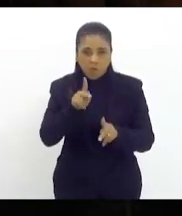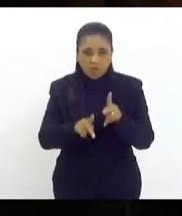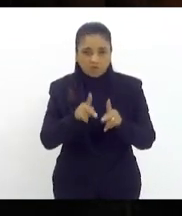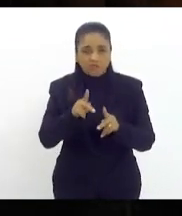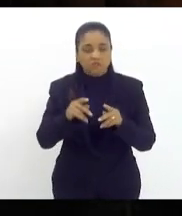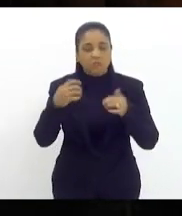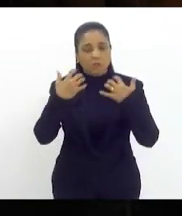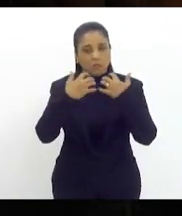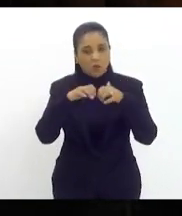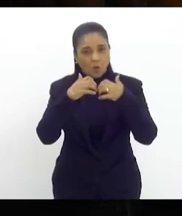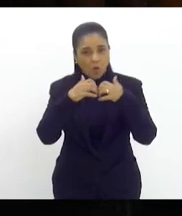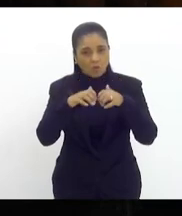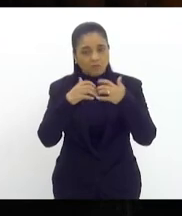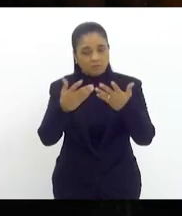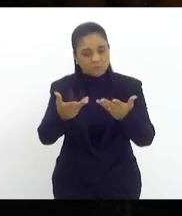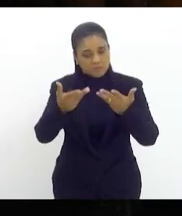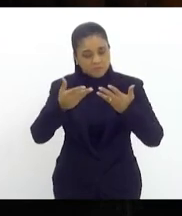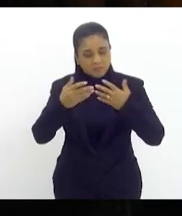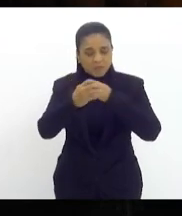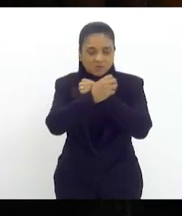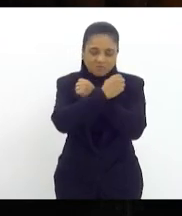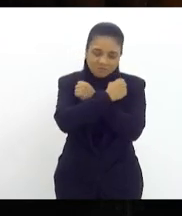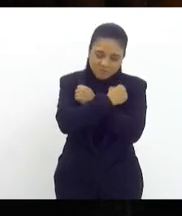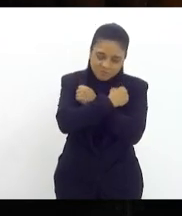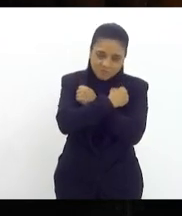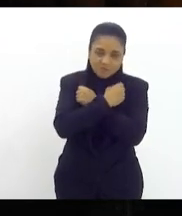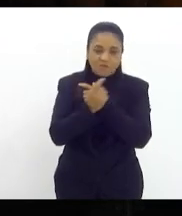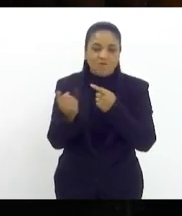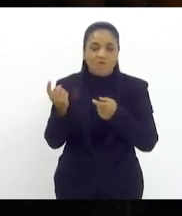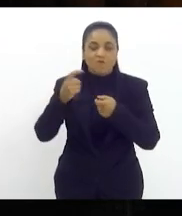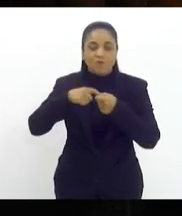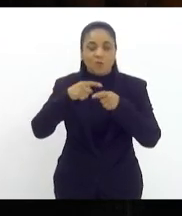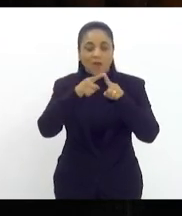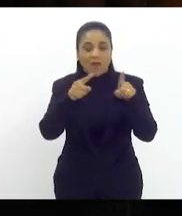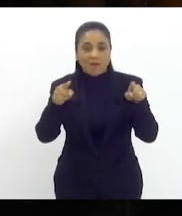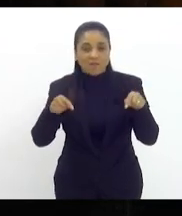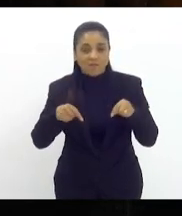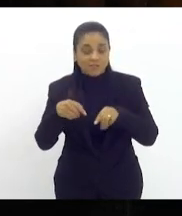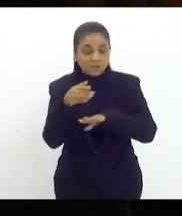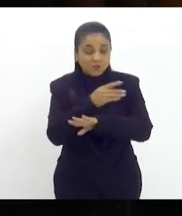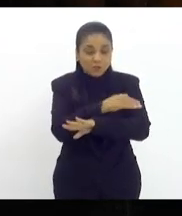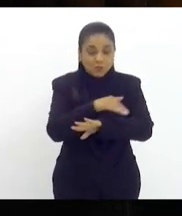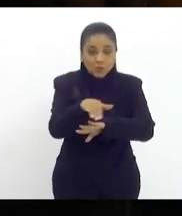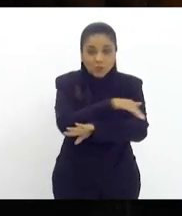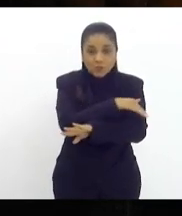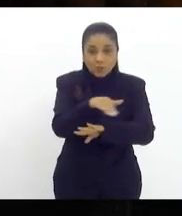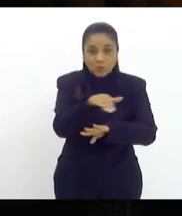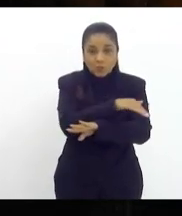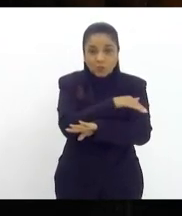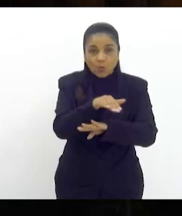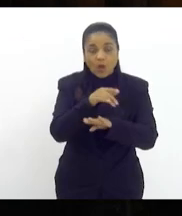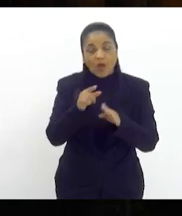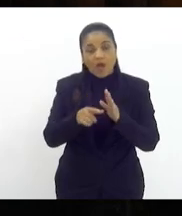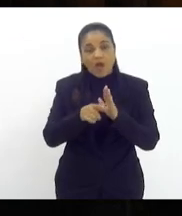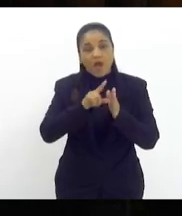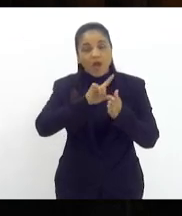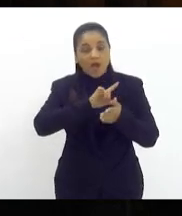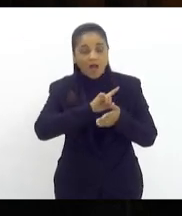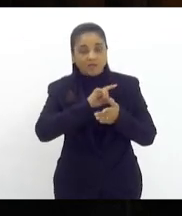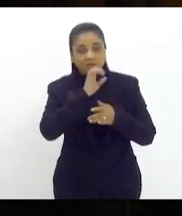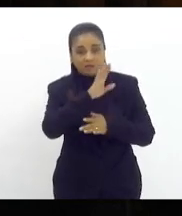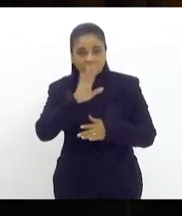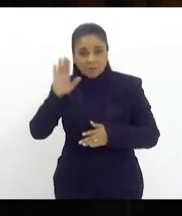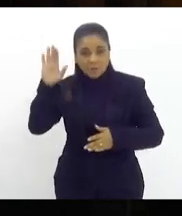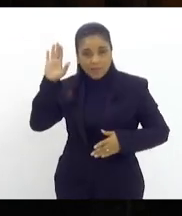abertos na volta do nosso gabinete de rua eu tenho essa prática de colocar um gabinete na rua antes mesmo de ter mandato